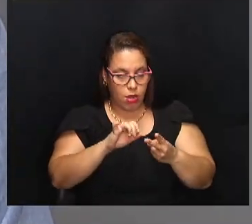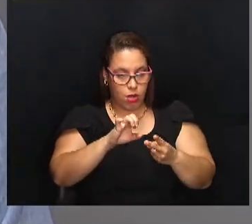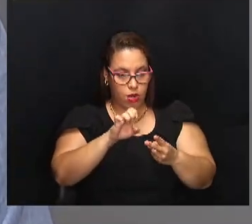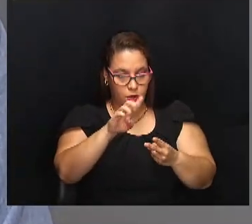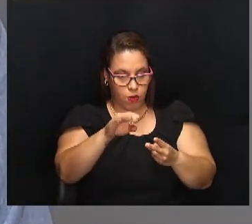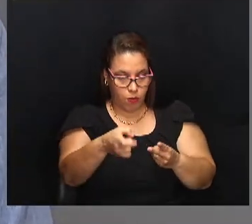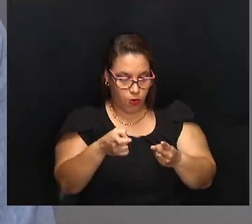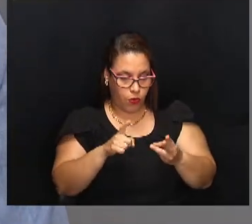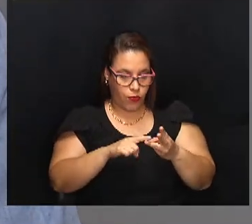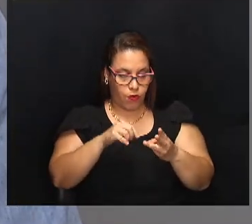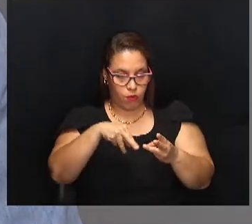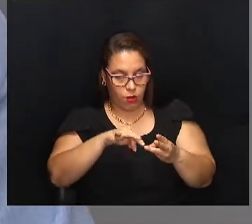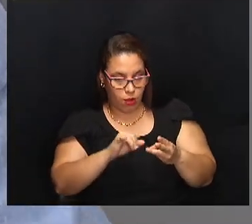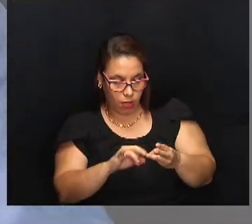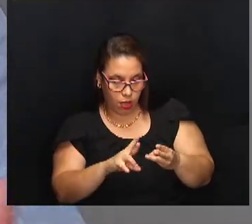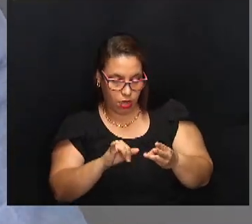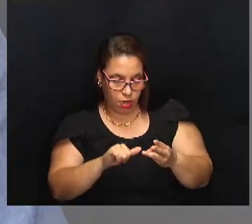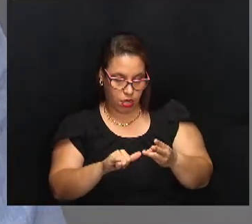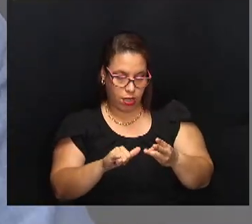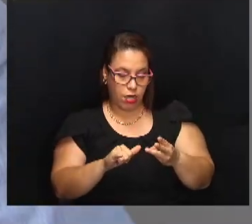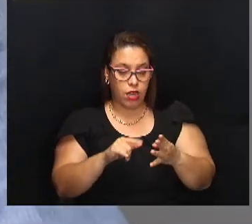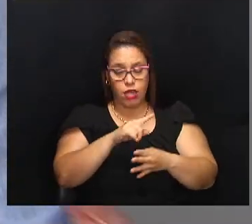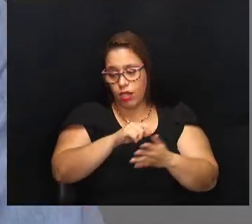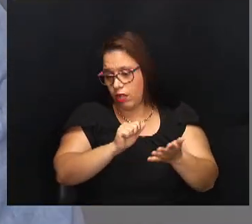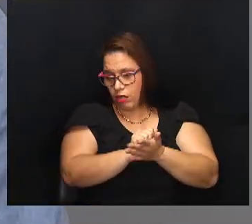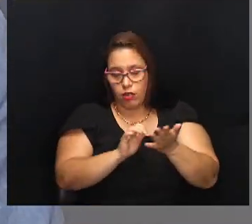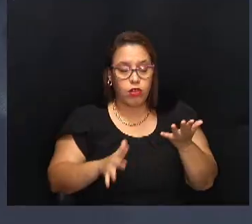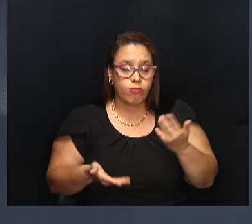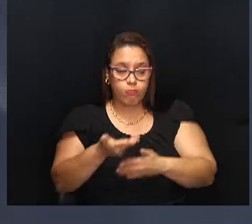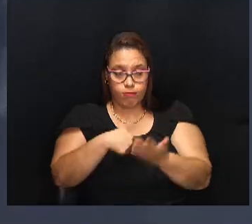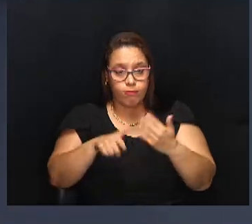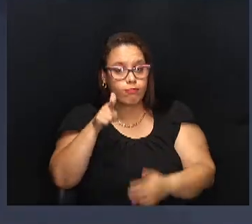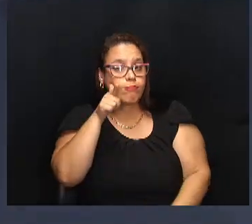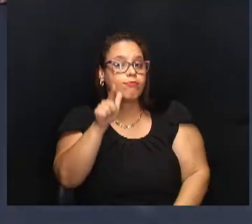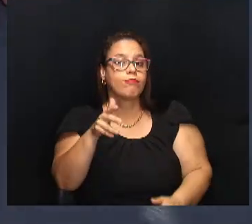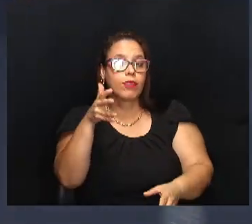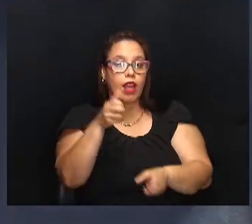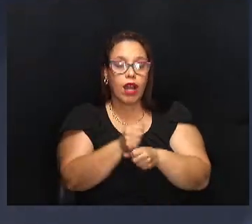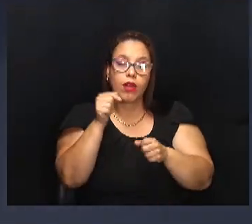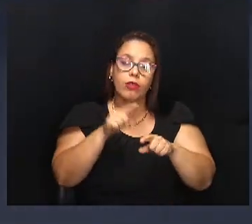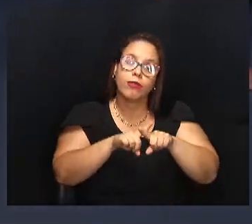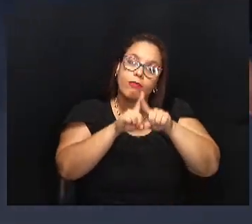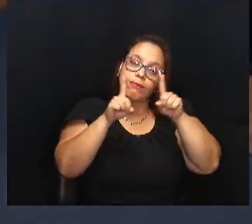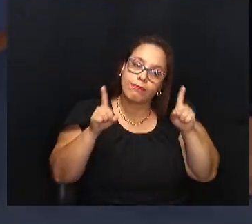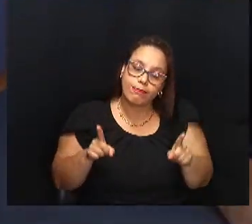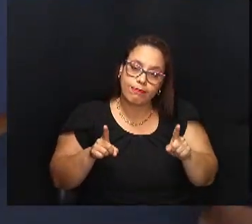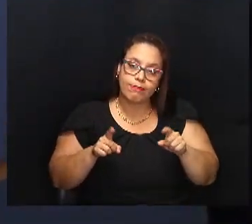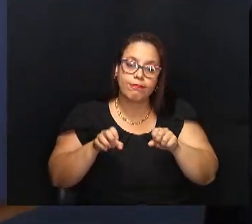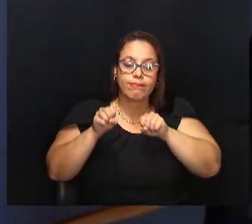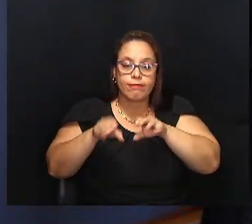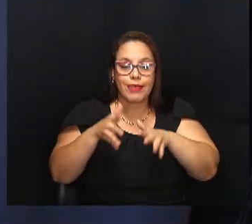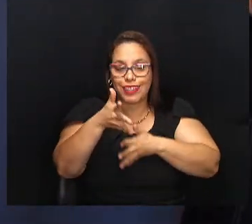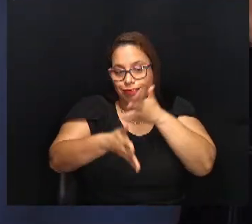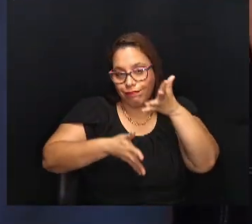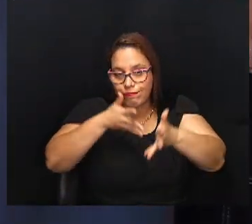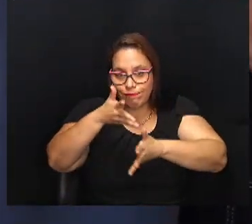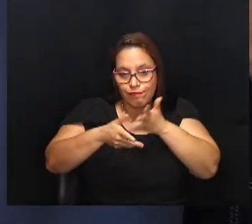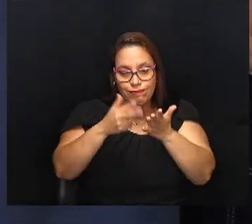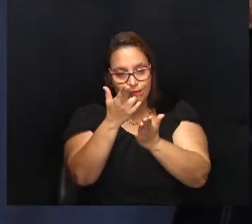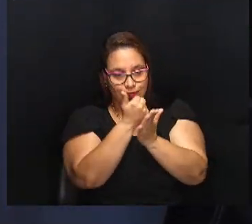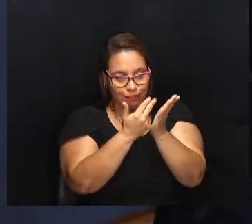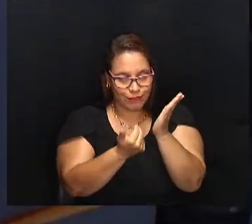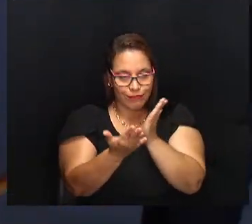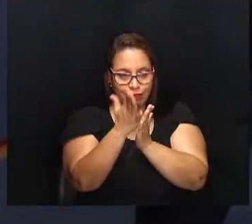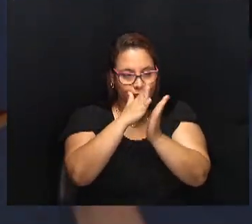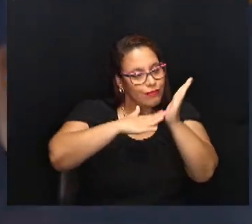né, que são atividades que a gente consegue contemplar aqui, mas a gente tem também aula de libras, aulas de desenhos, que aí